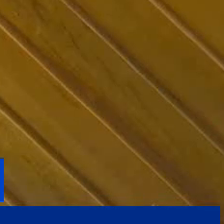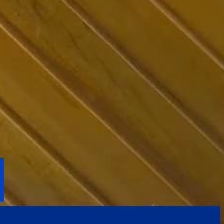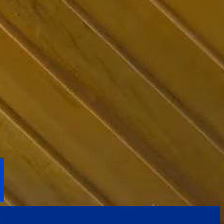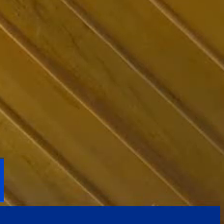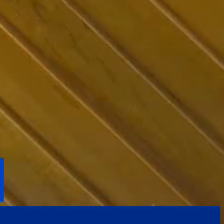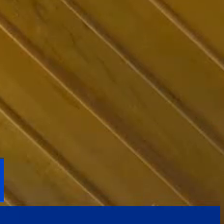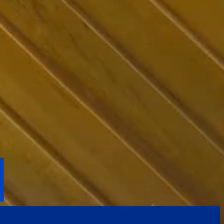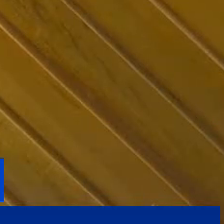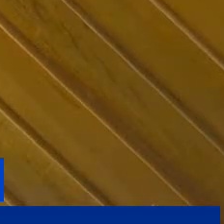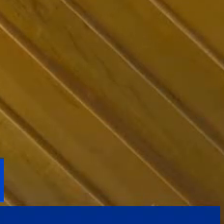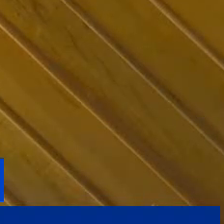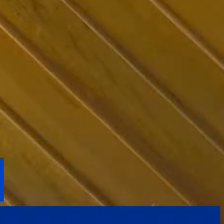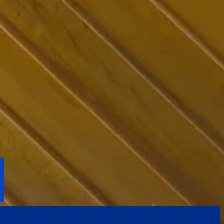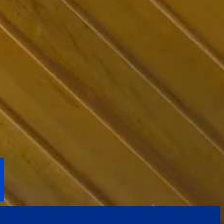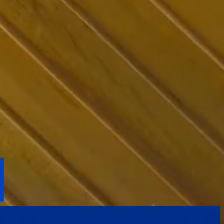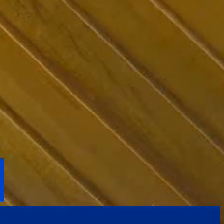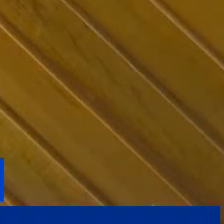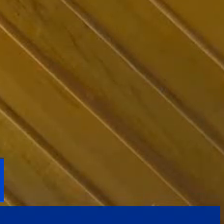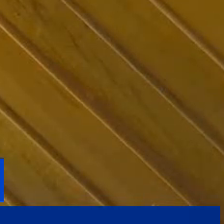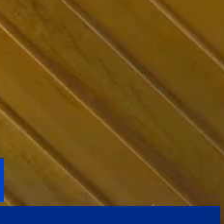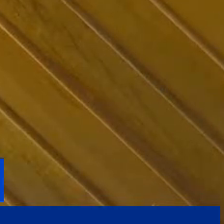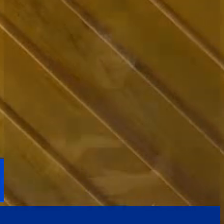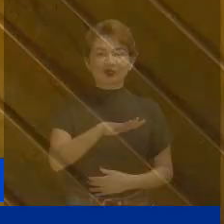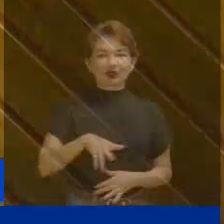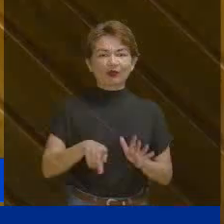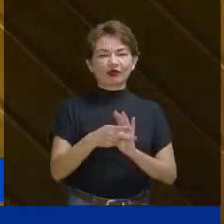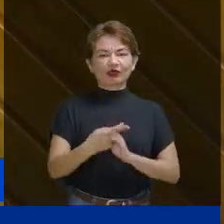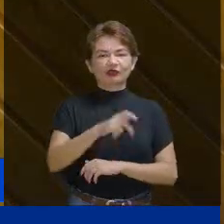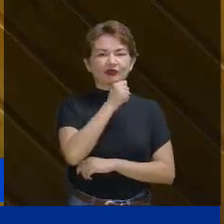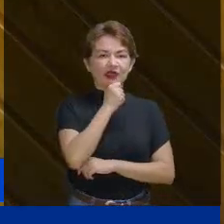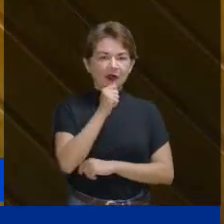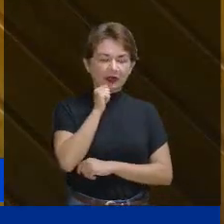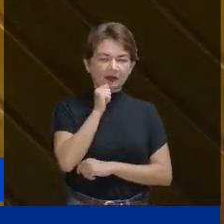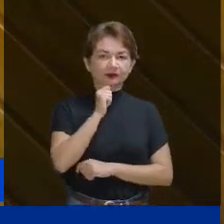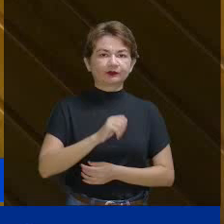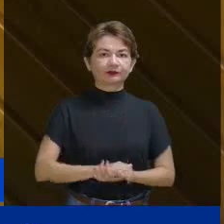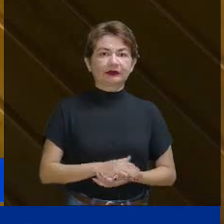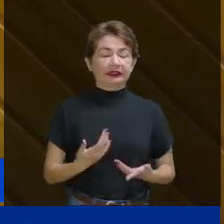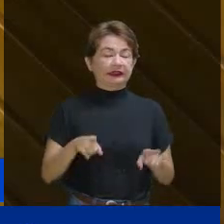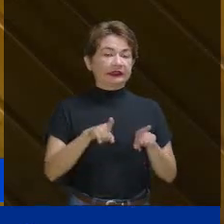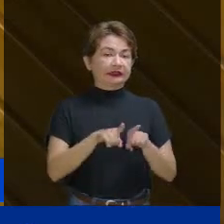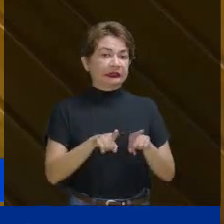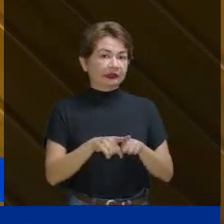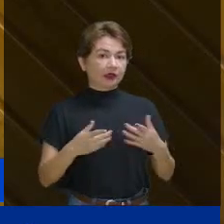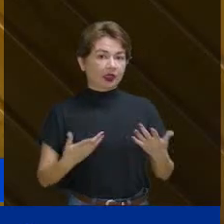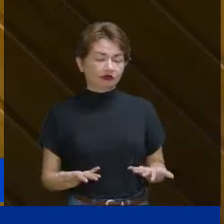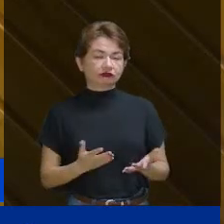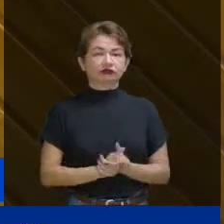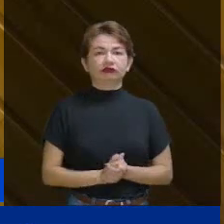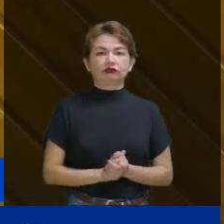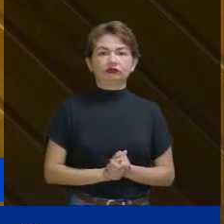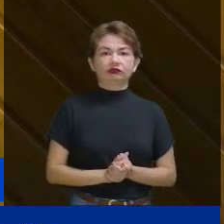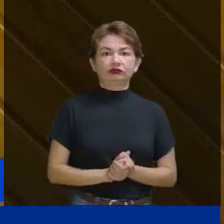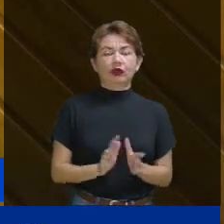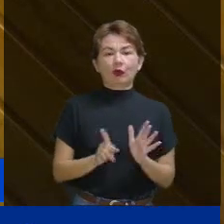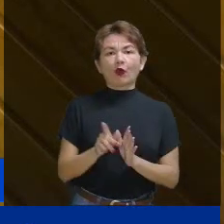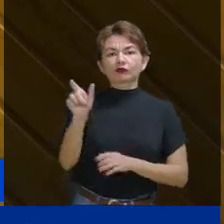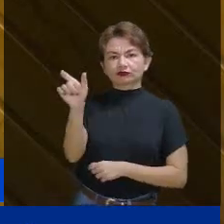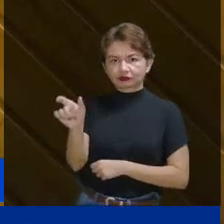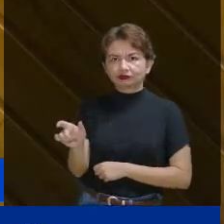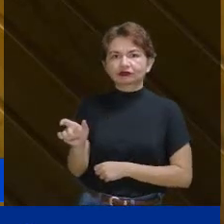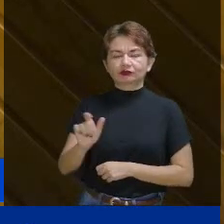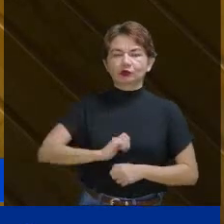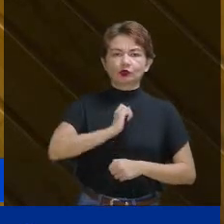ações provindas da zona eleitoral aqui de Macapá. Tanto é assim, excelências, que o